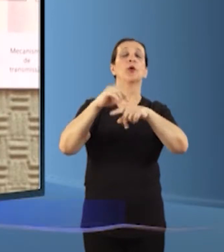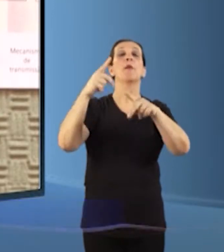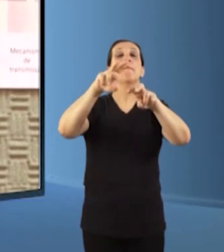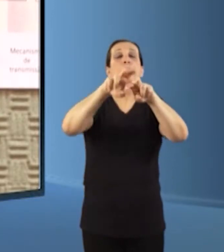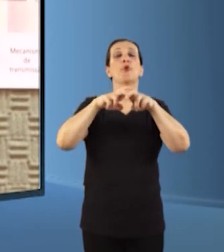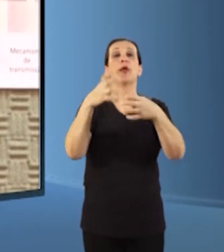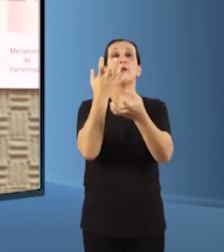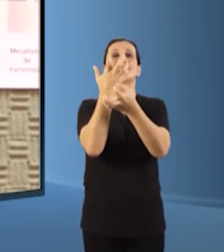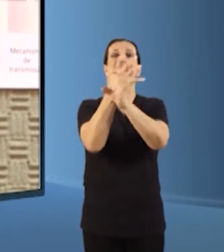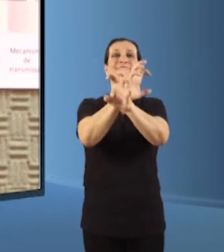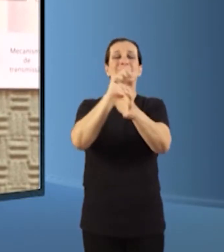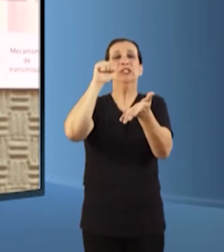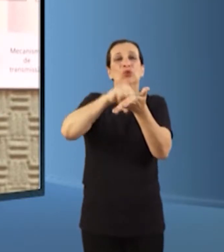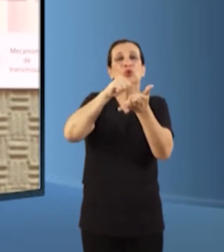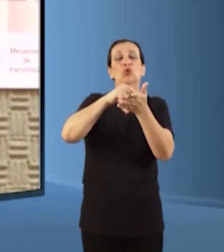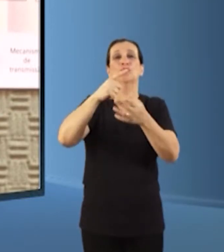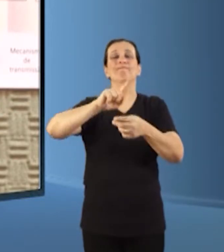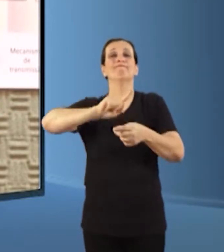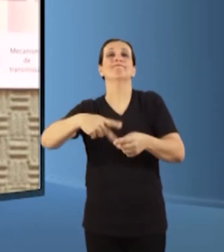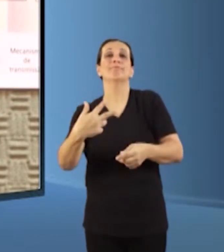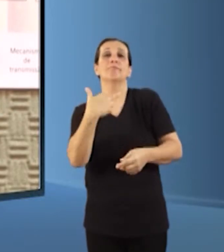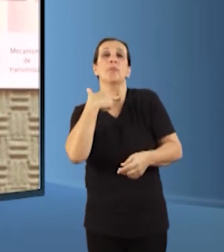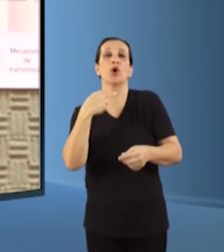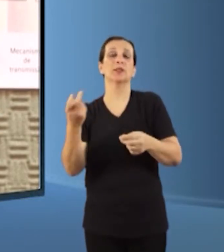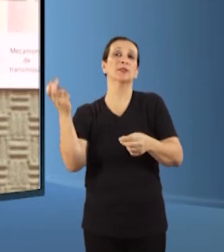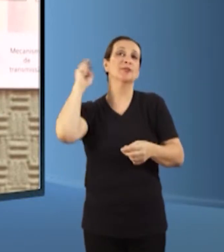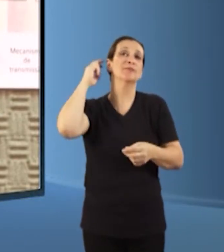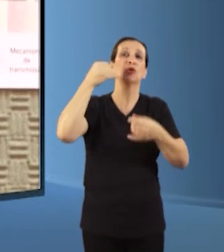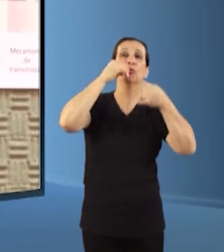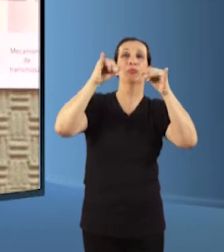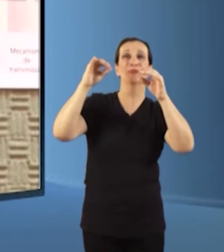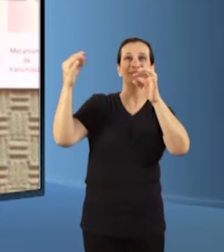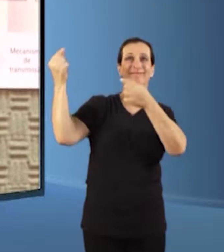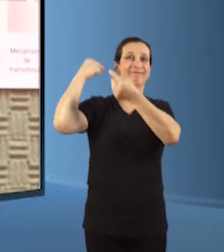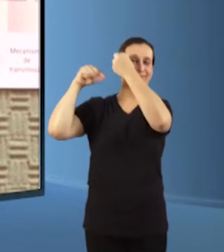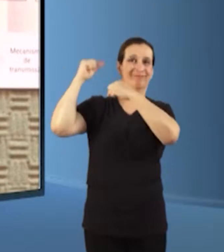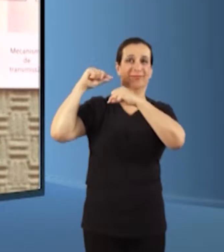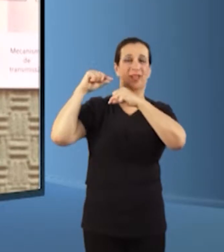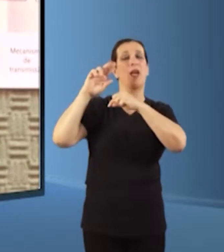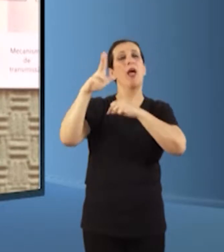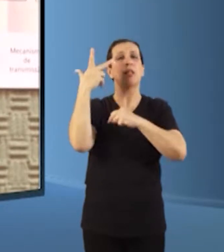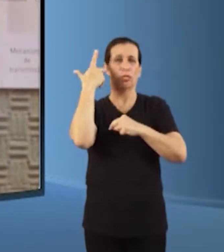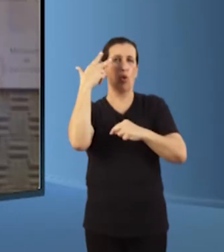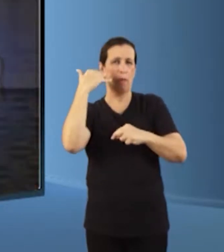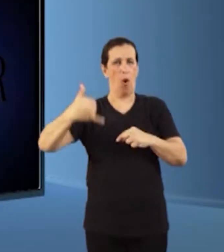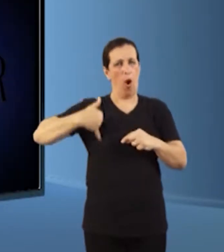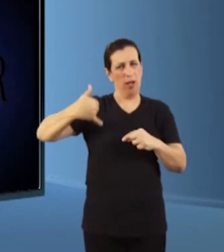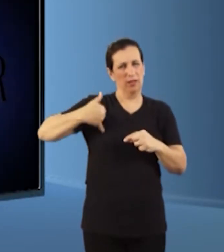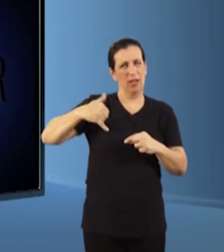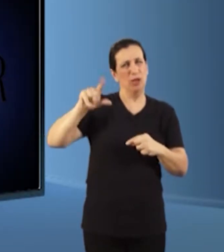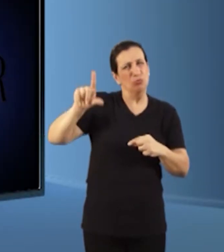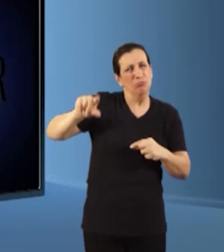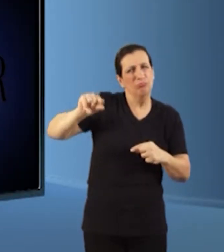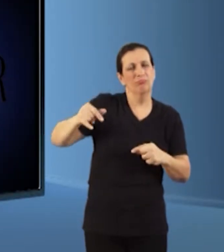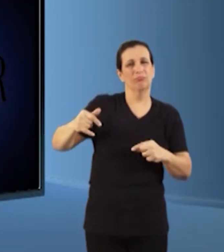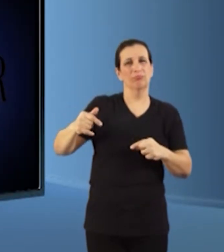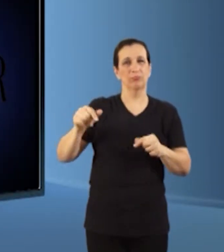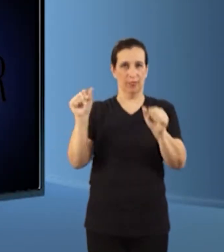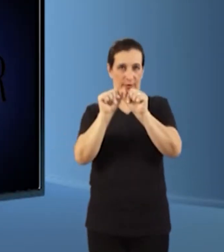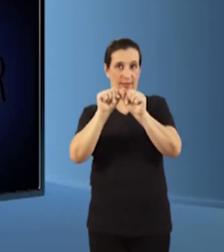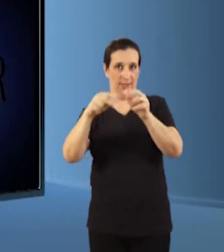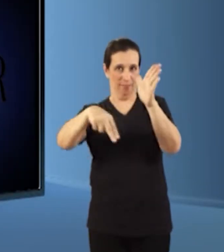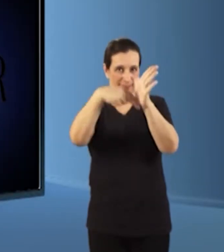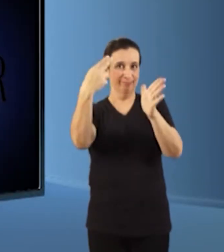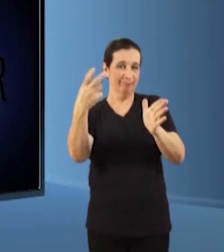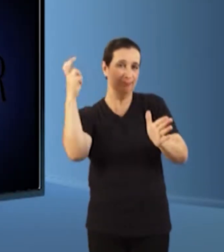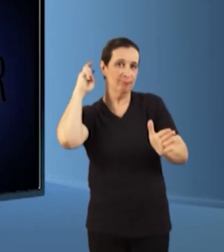ossificação intracoclear que ocorre impedindo a colocação dos eletrodos na cóclea. Normalmente, a idade mínima para a